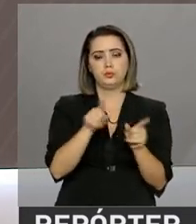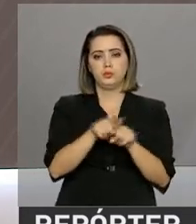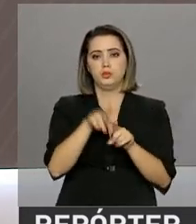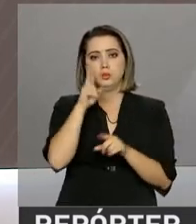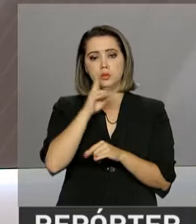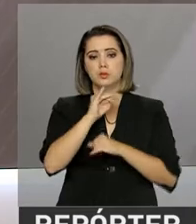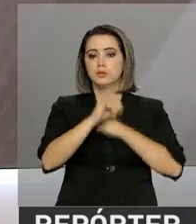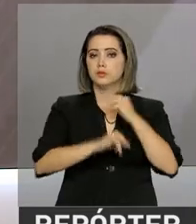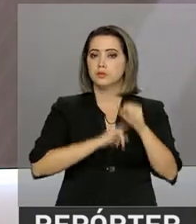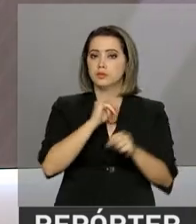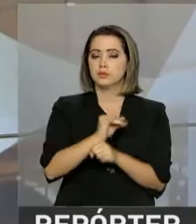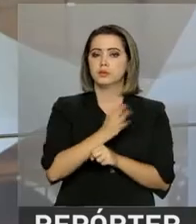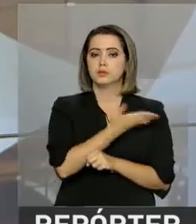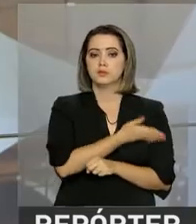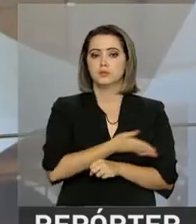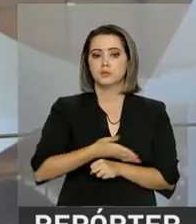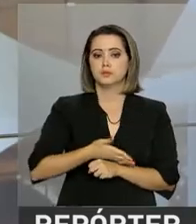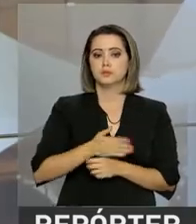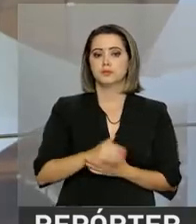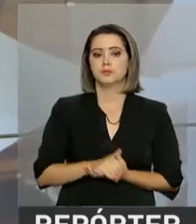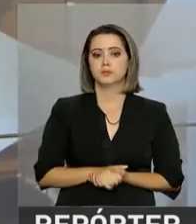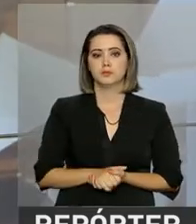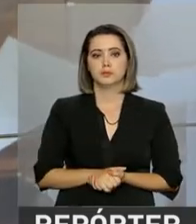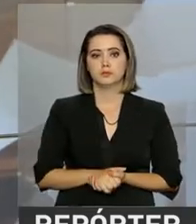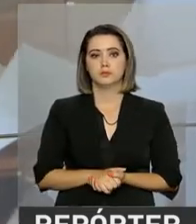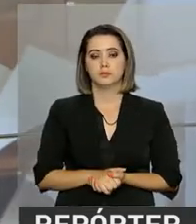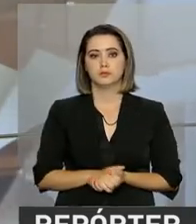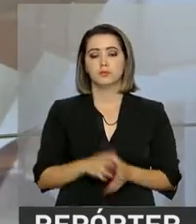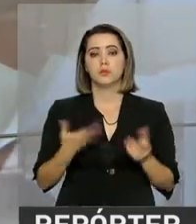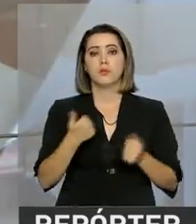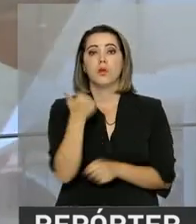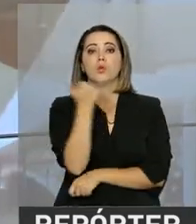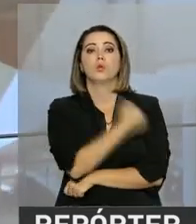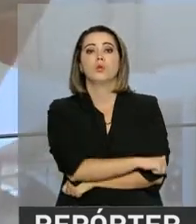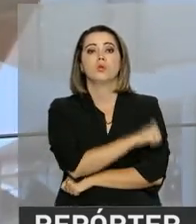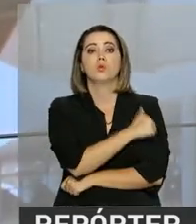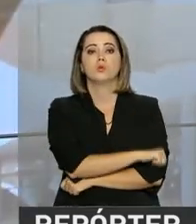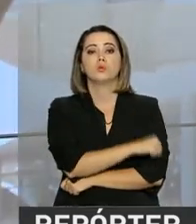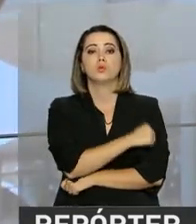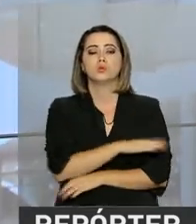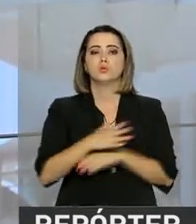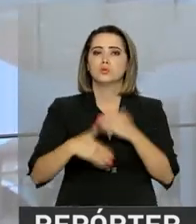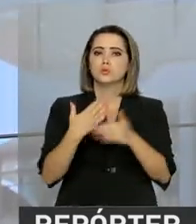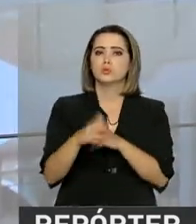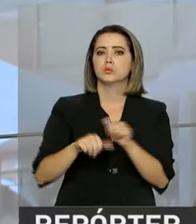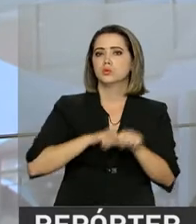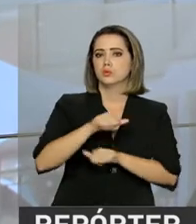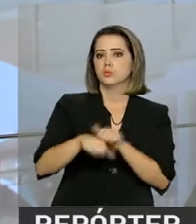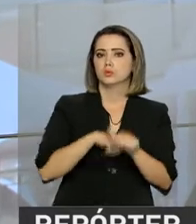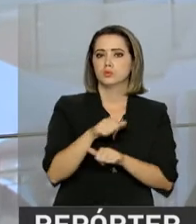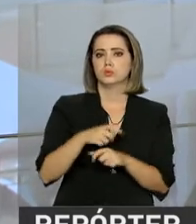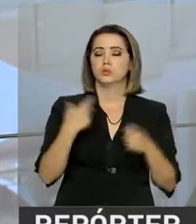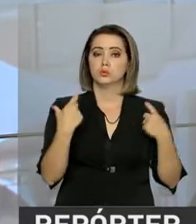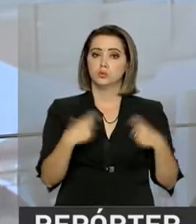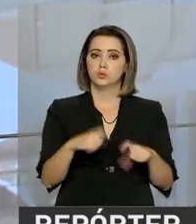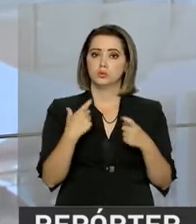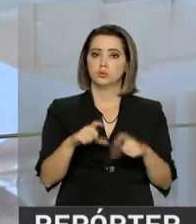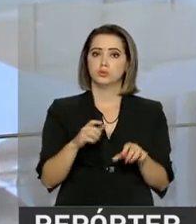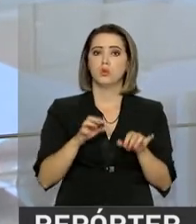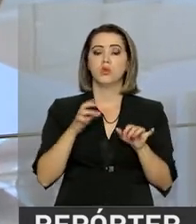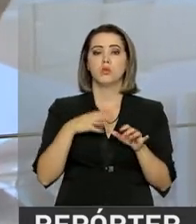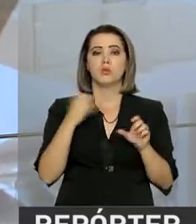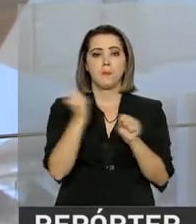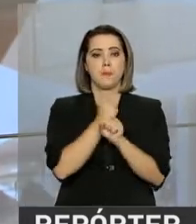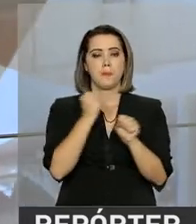social na internet a zona portuária do rio de janeiro passa por um processo de revitalização no local